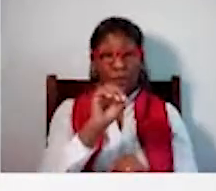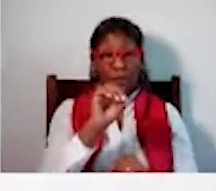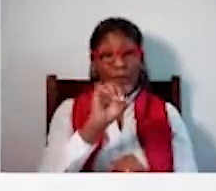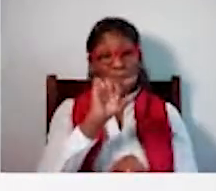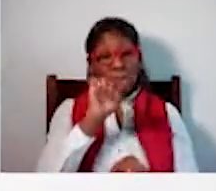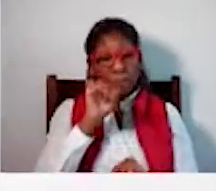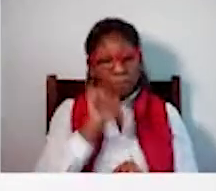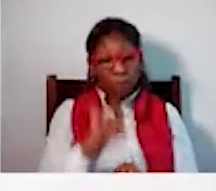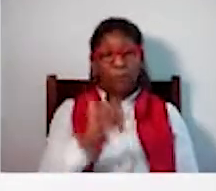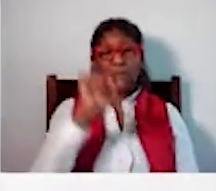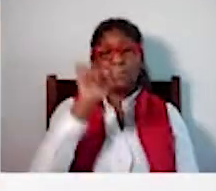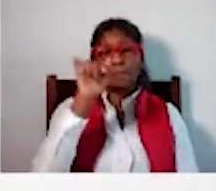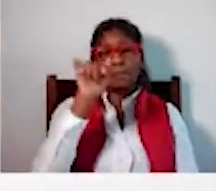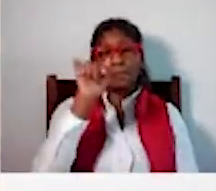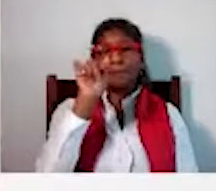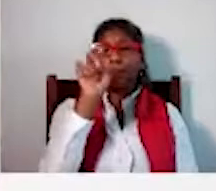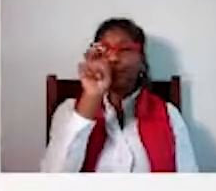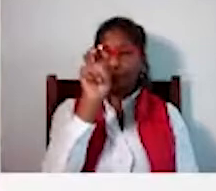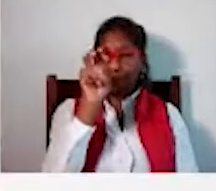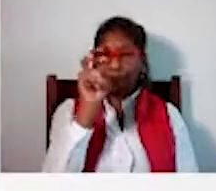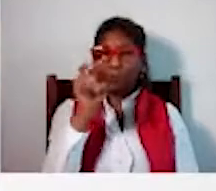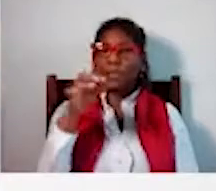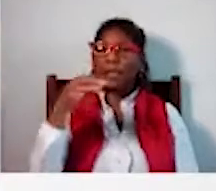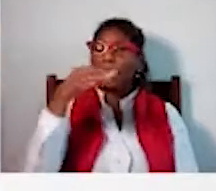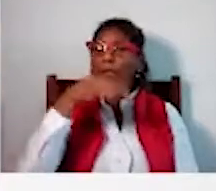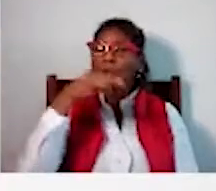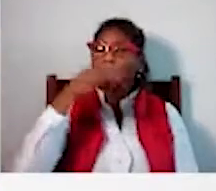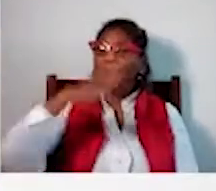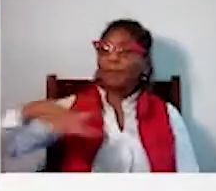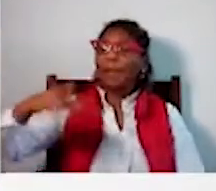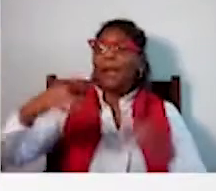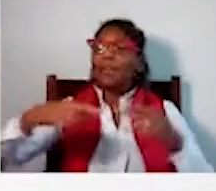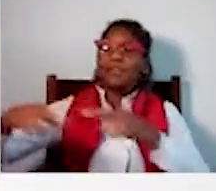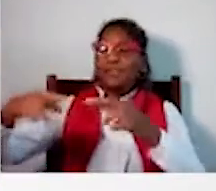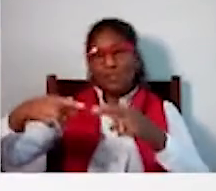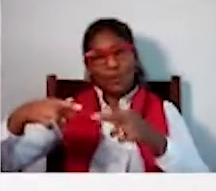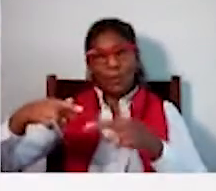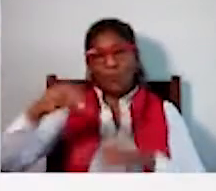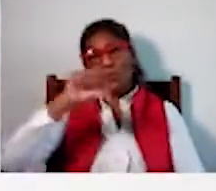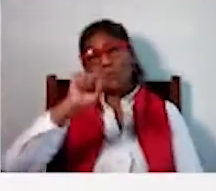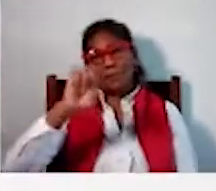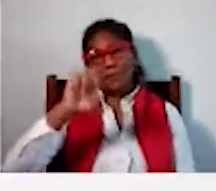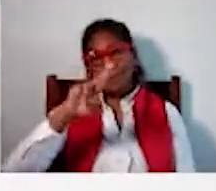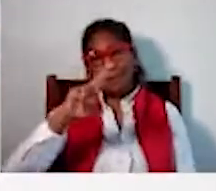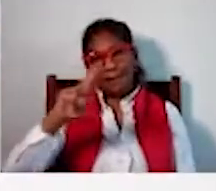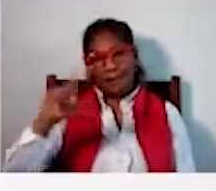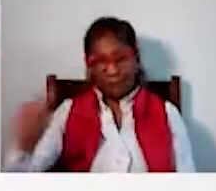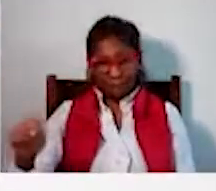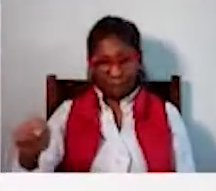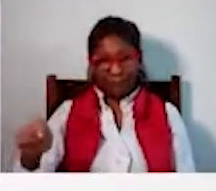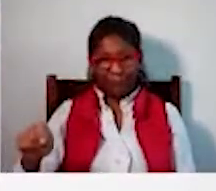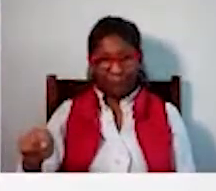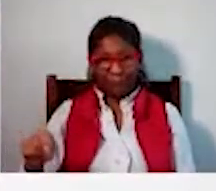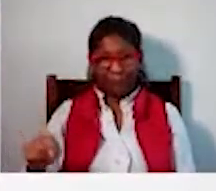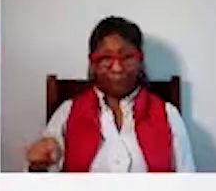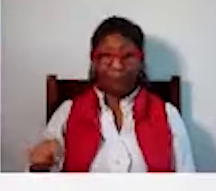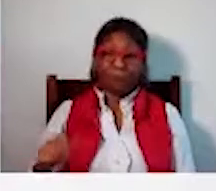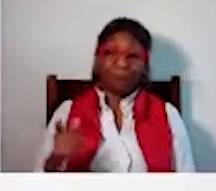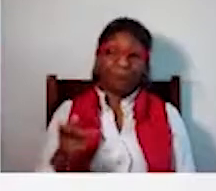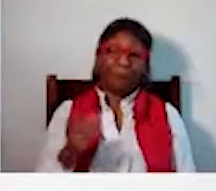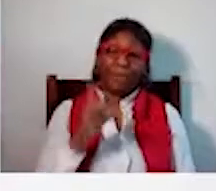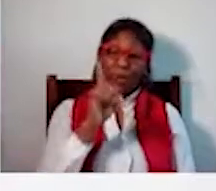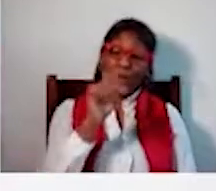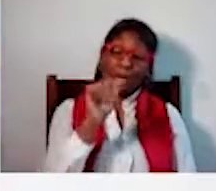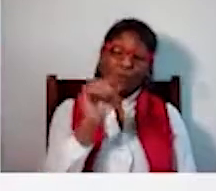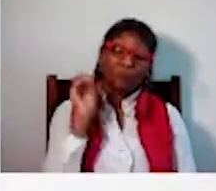0,75 este indicador na região da Serra. Os leitos do Estado, que a gente já falou, esse é um dado que é do Estado, o